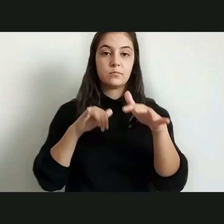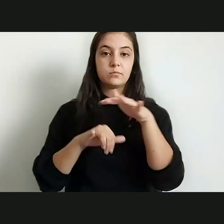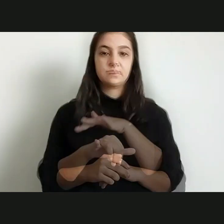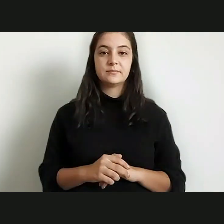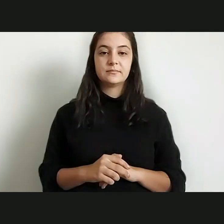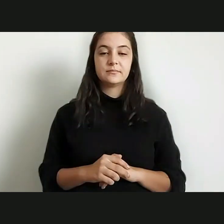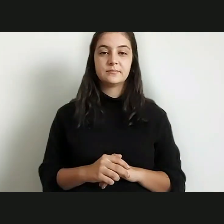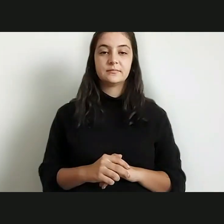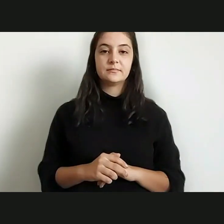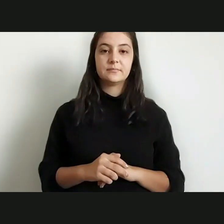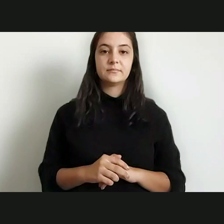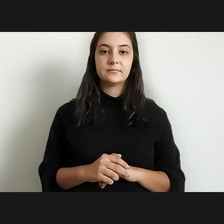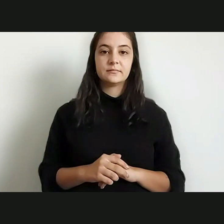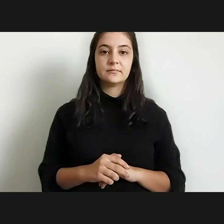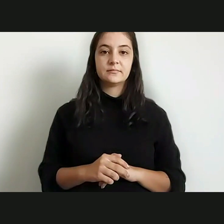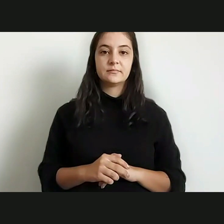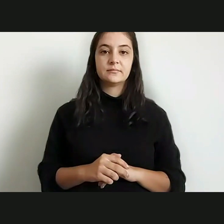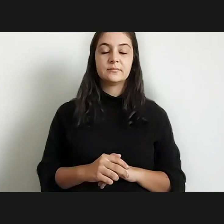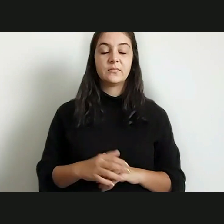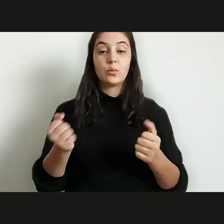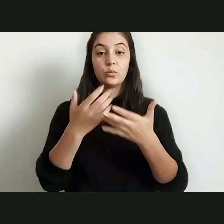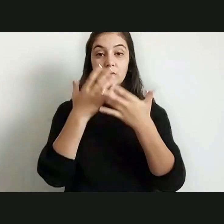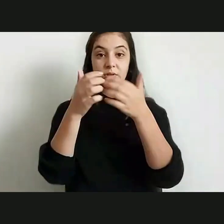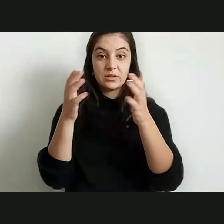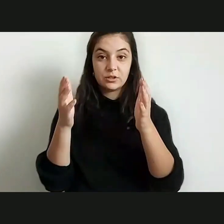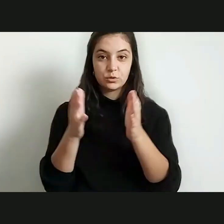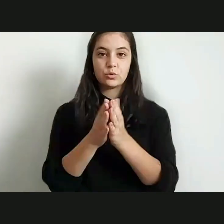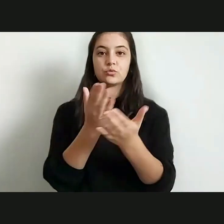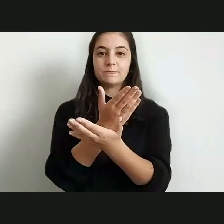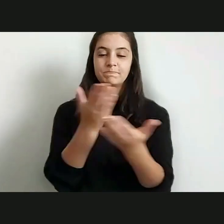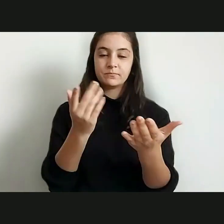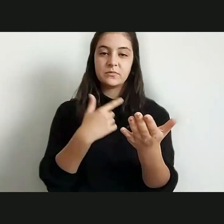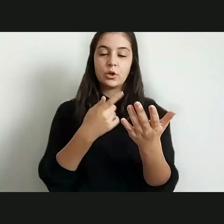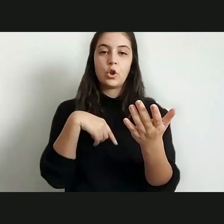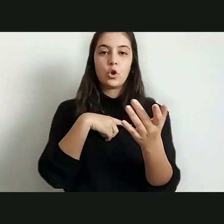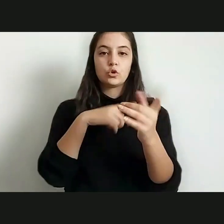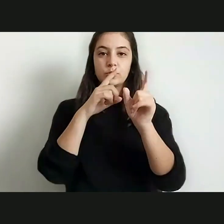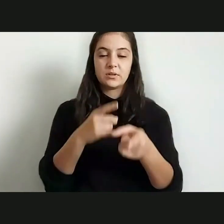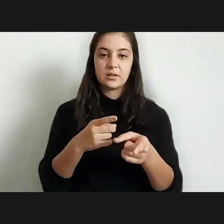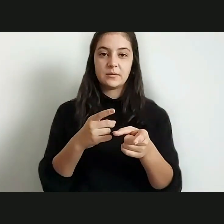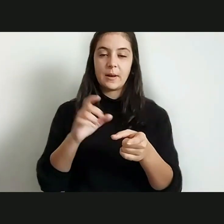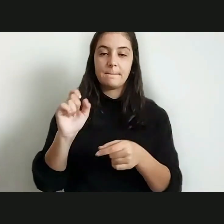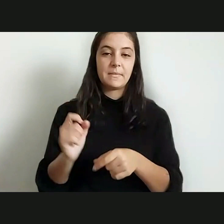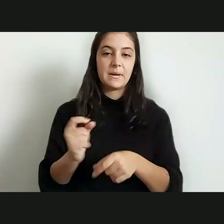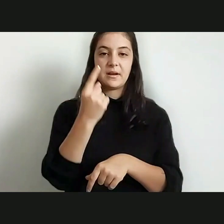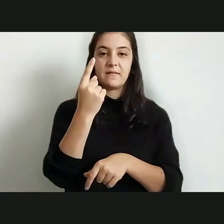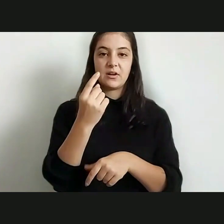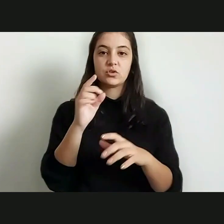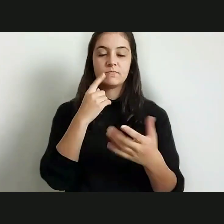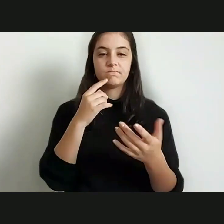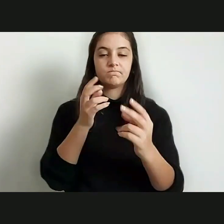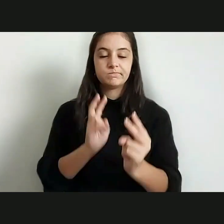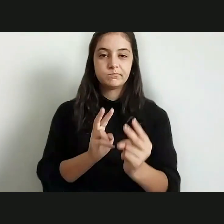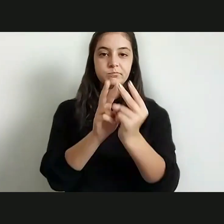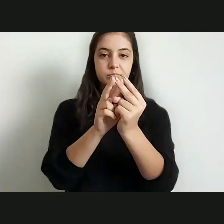IP. Mais uma vez, bom dia a todos e a todas. Damos início ao primeiro webinar do ciclo Participação na